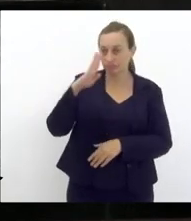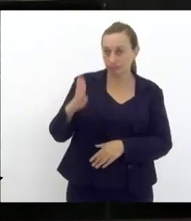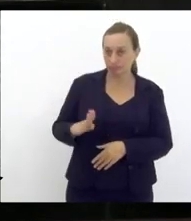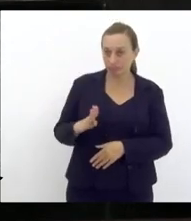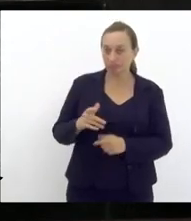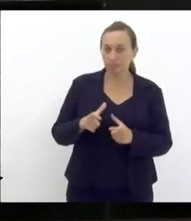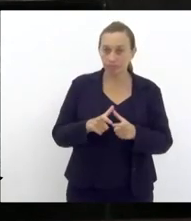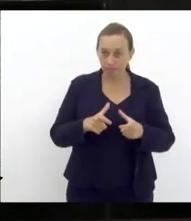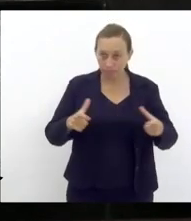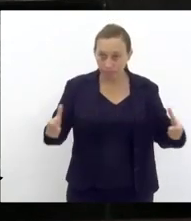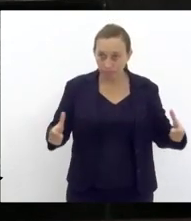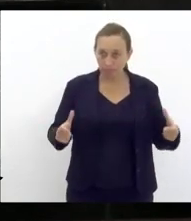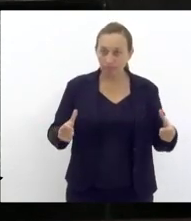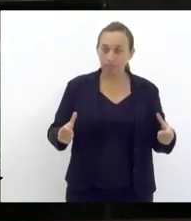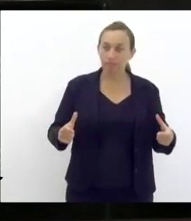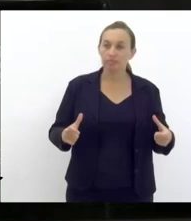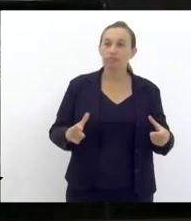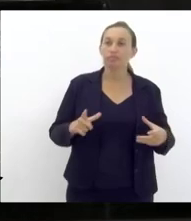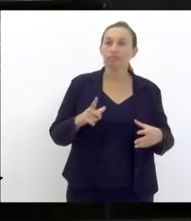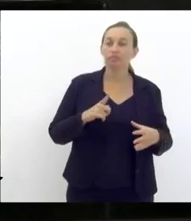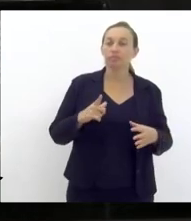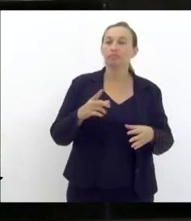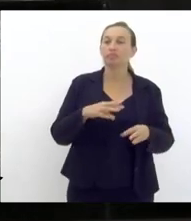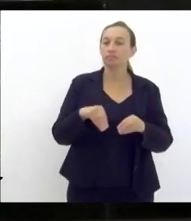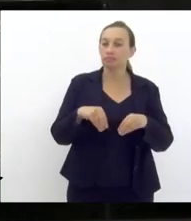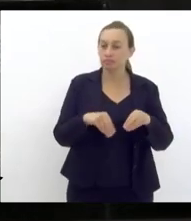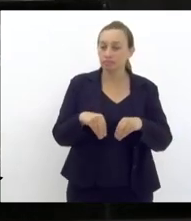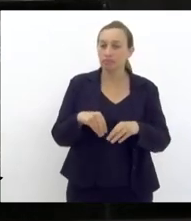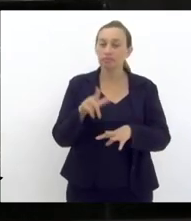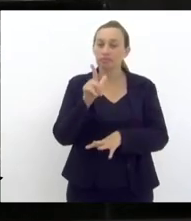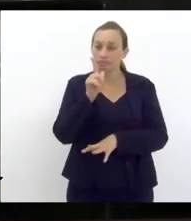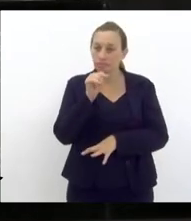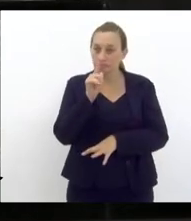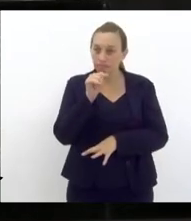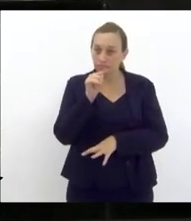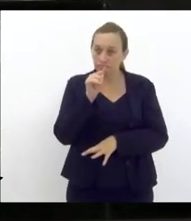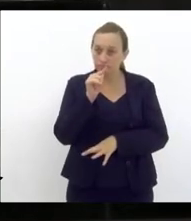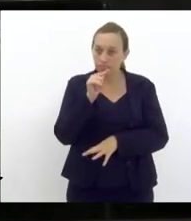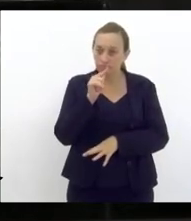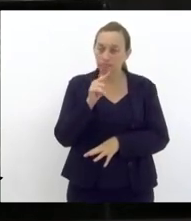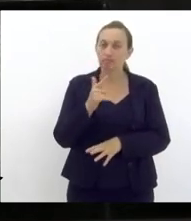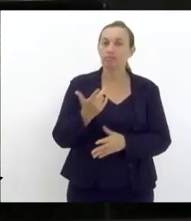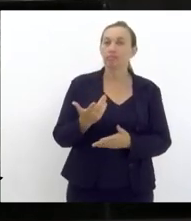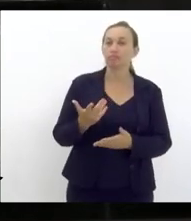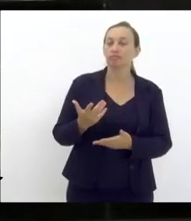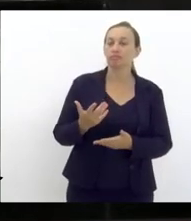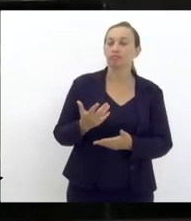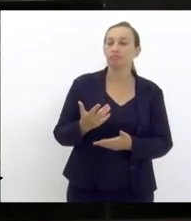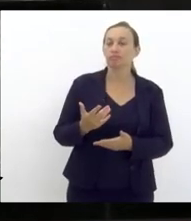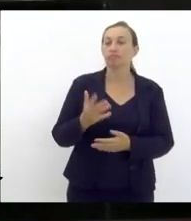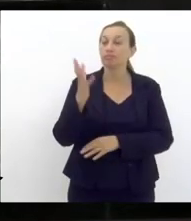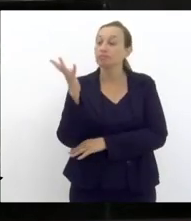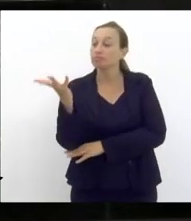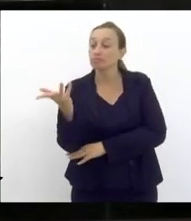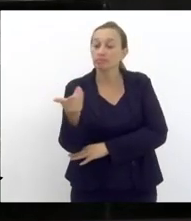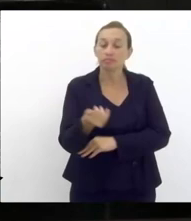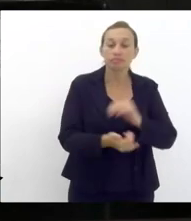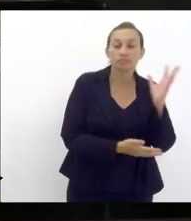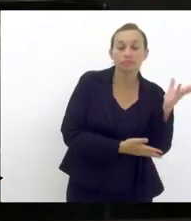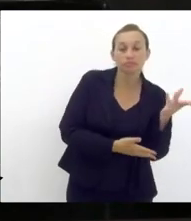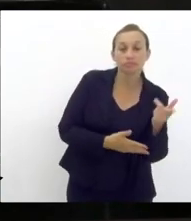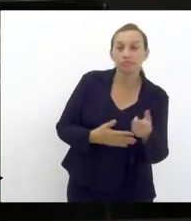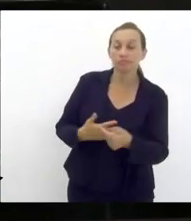é imenso mas que tem muita Terra muita água muitos bens da natureza que devem ser